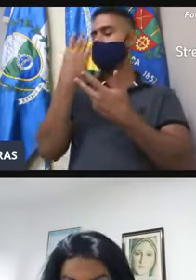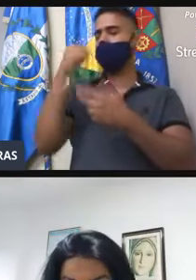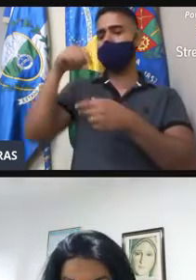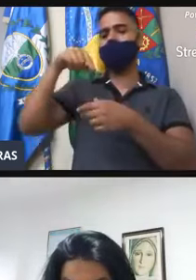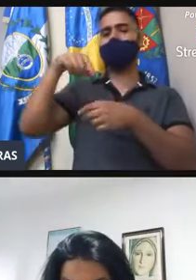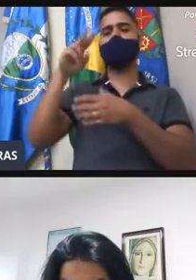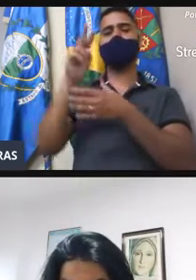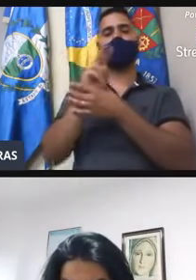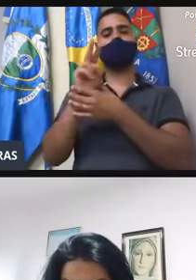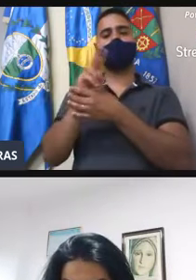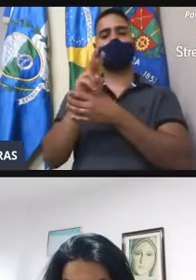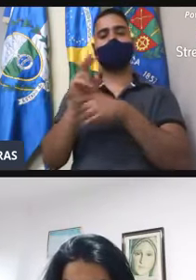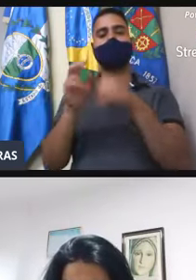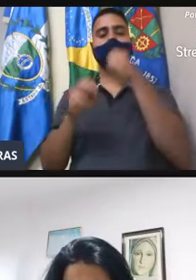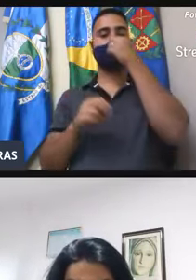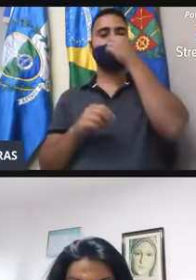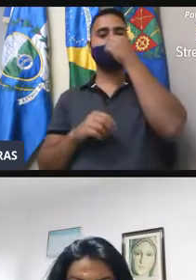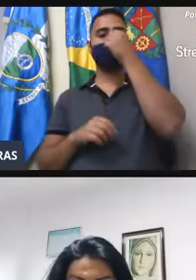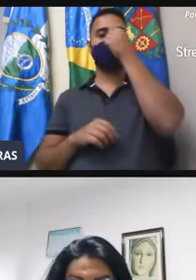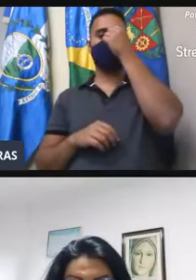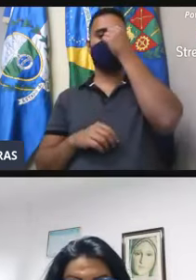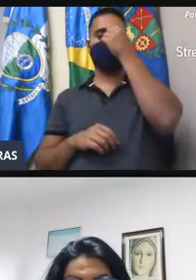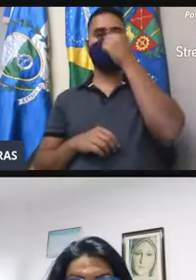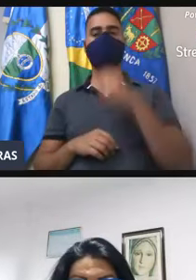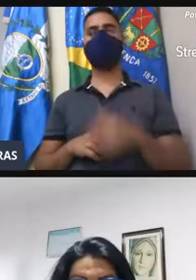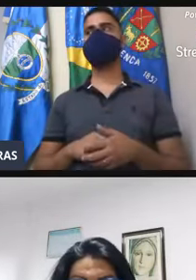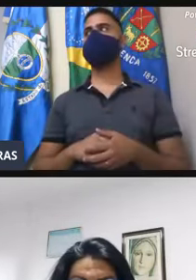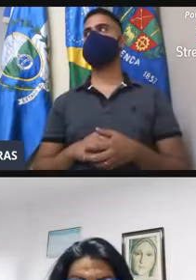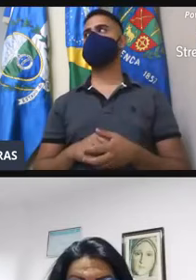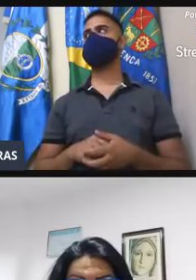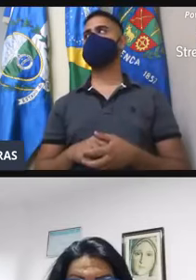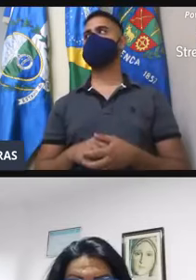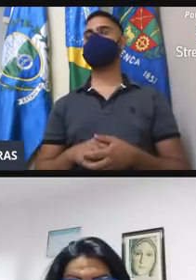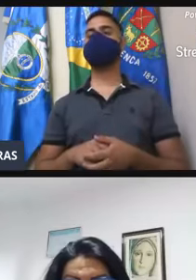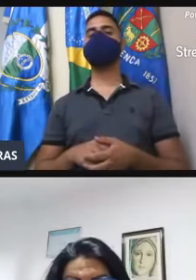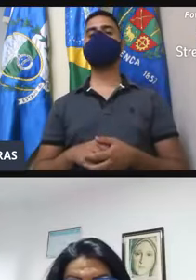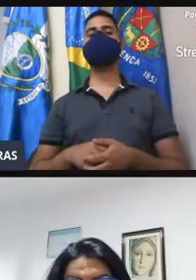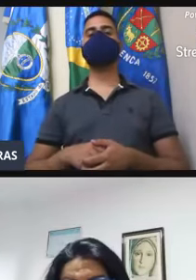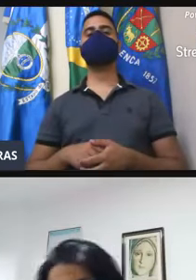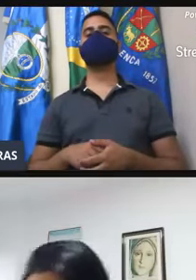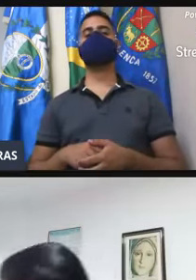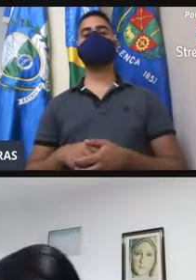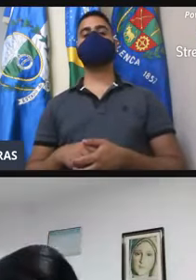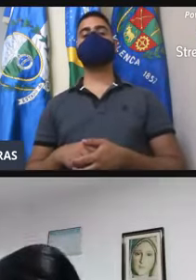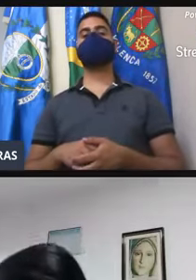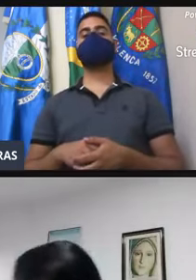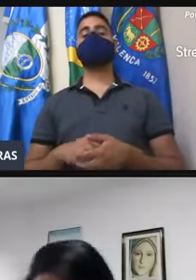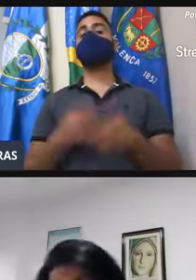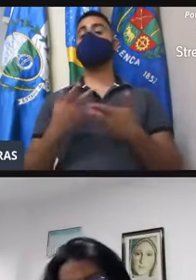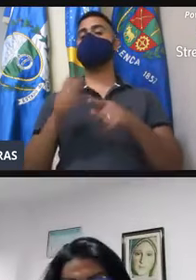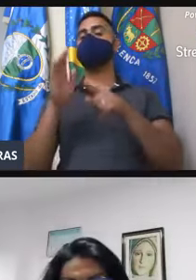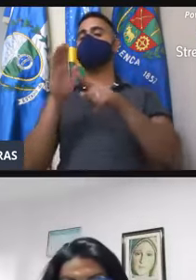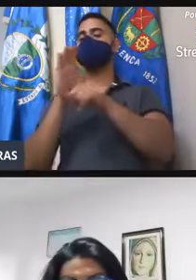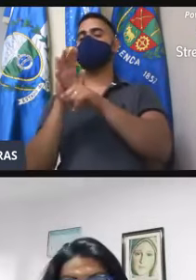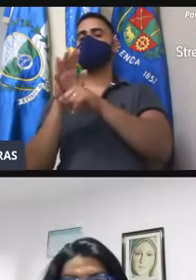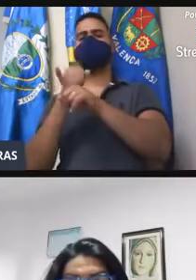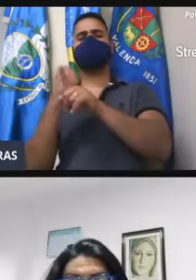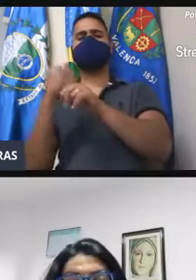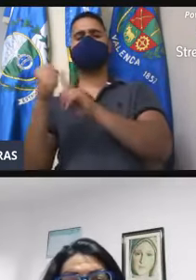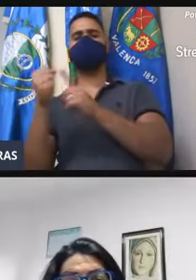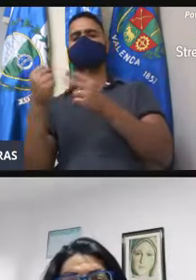Valença, os órgãos que tocam as ações sociais dentro do município de Valença, e